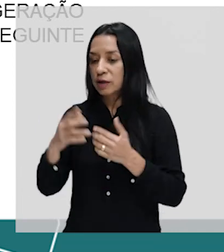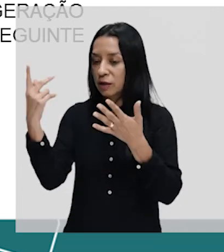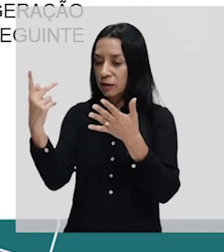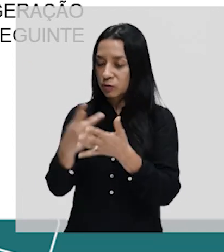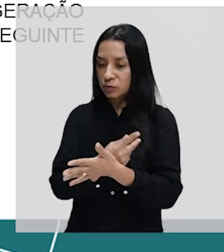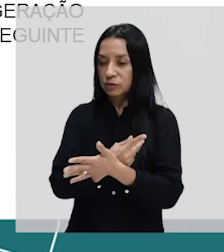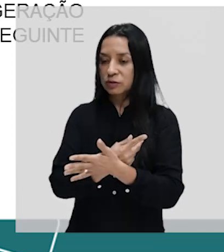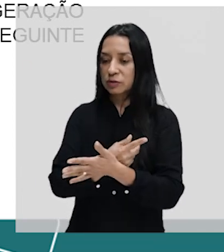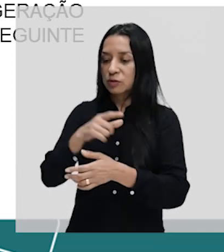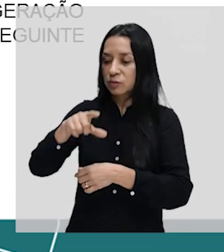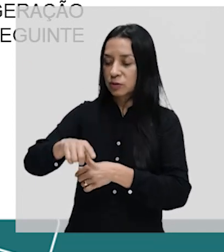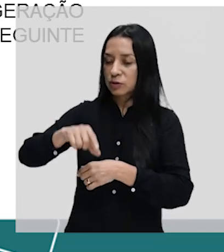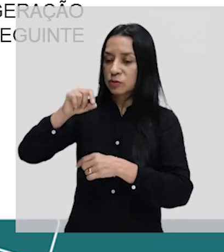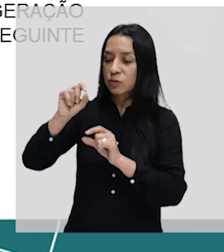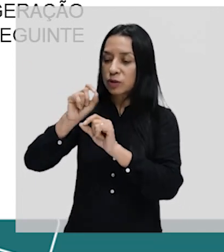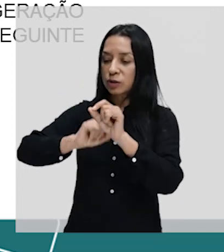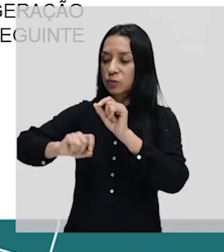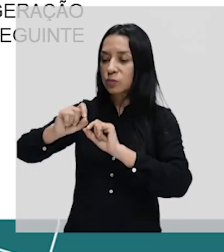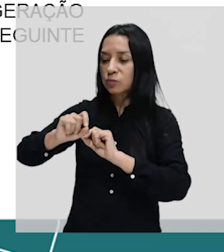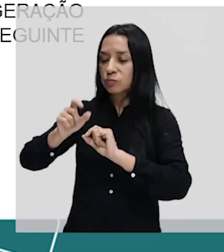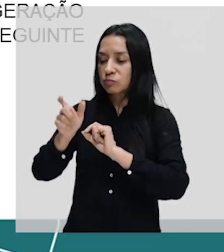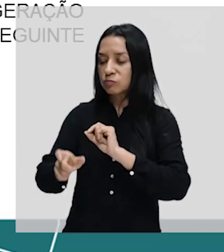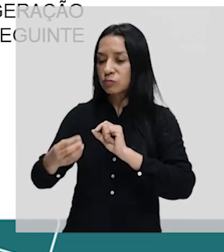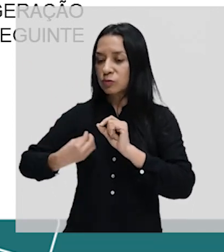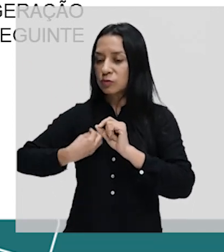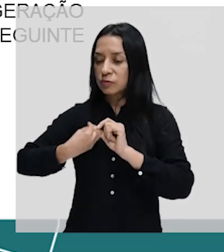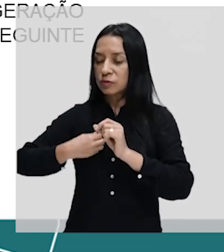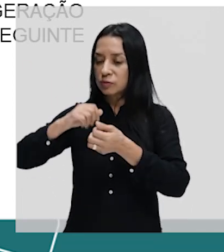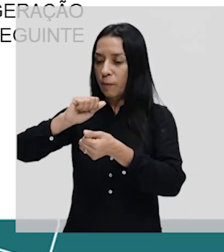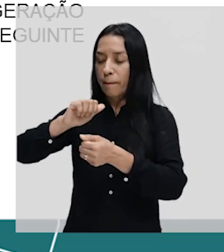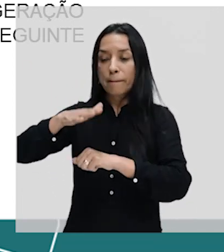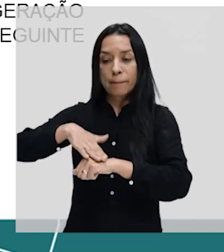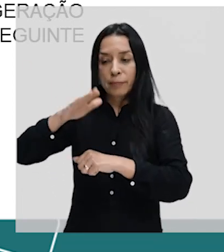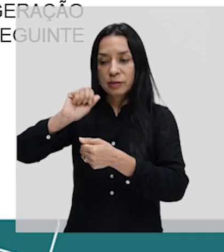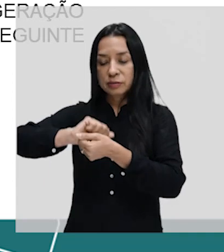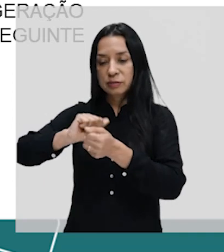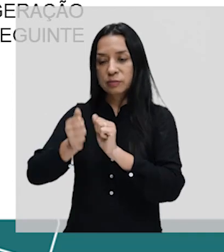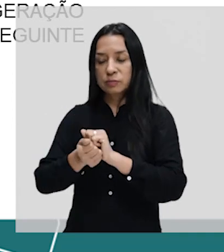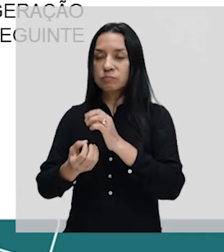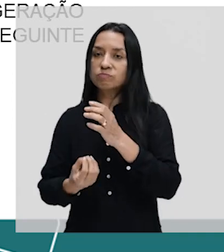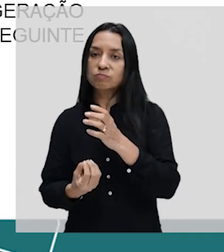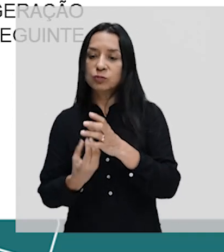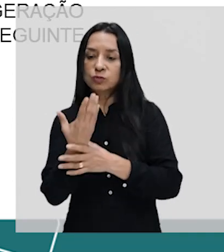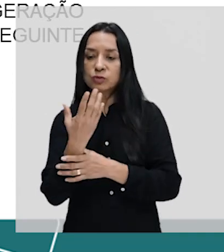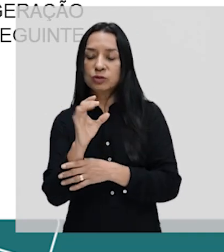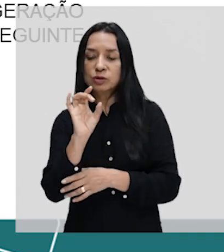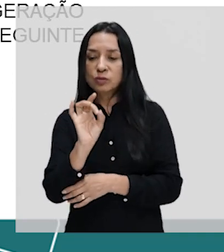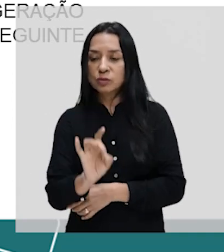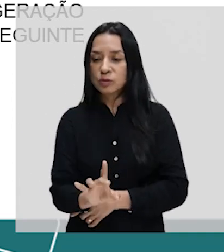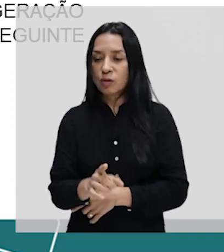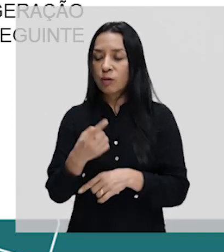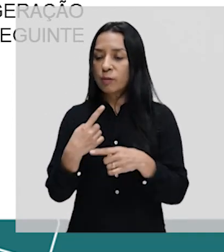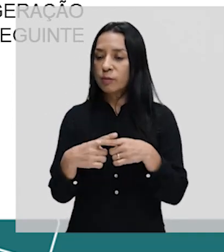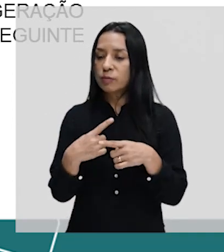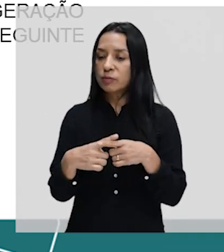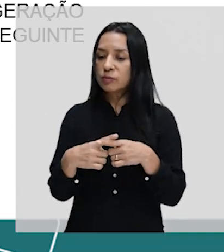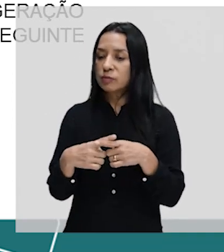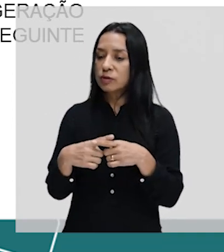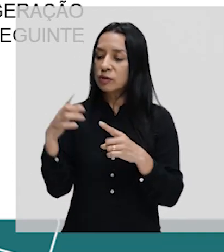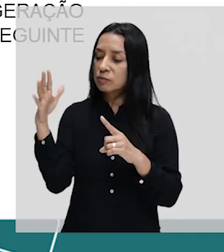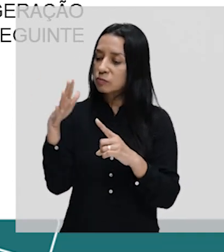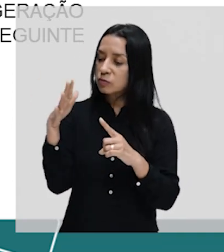selecionando aqueles indivíduos que estão mais adaptados. E esses indivíduos diferentes só surgiram por conta dos